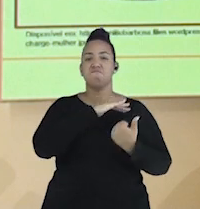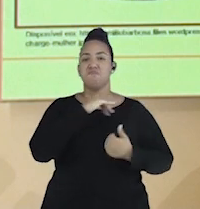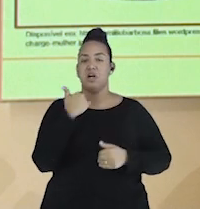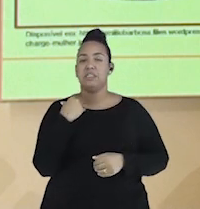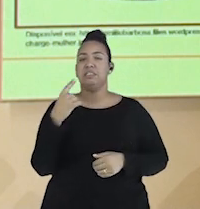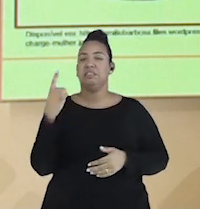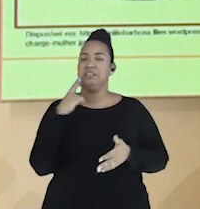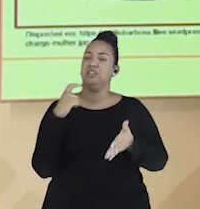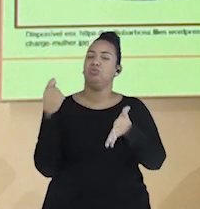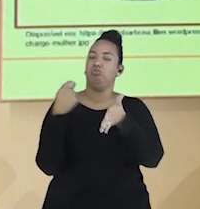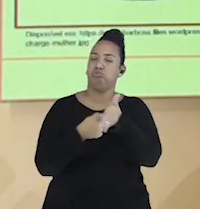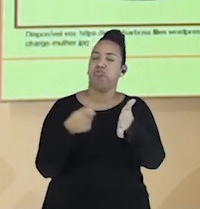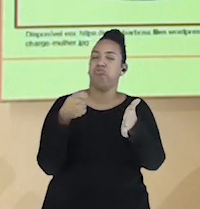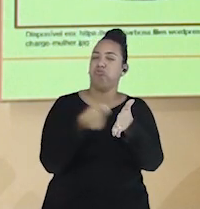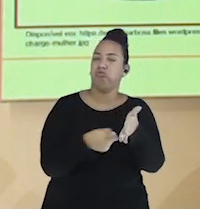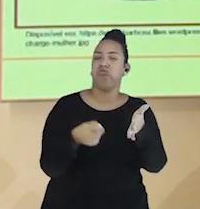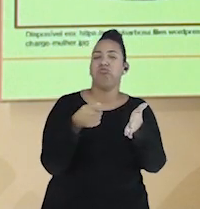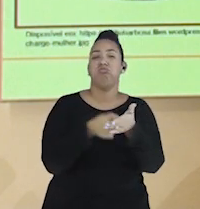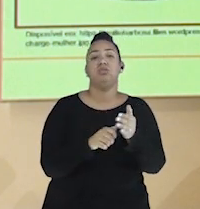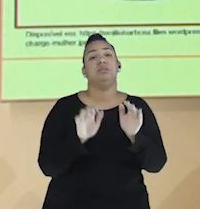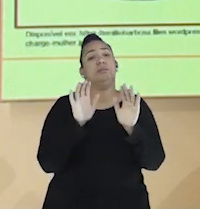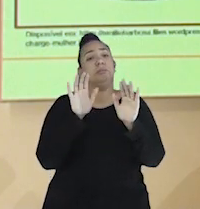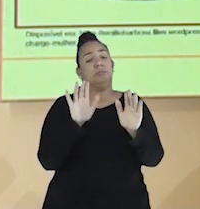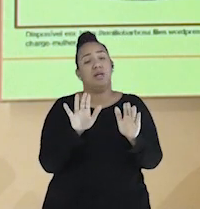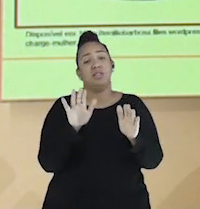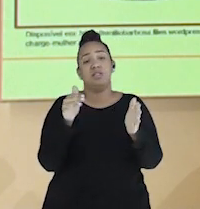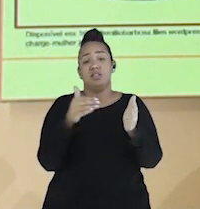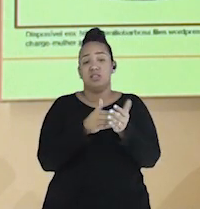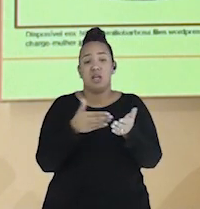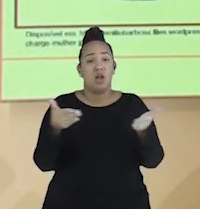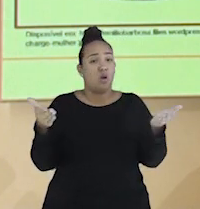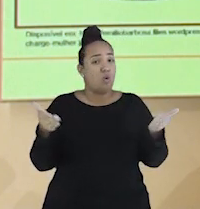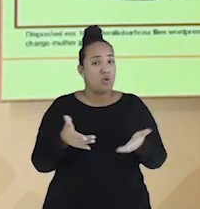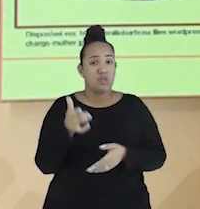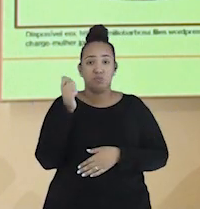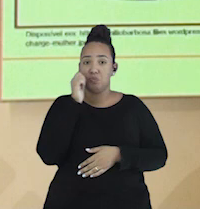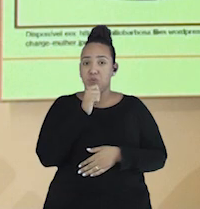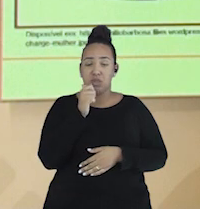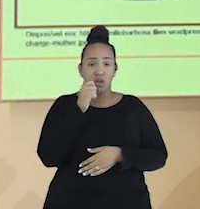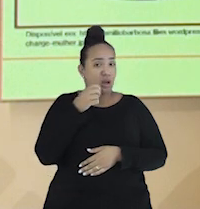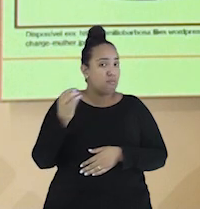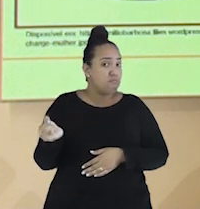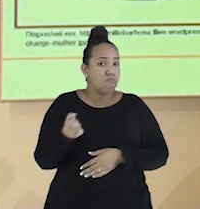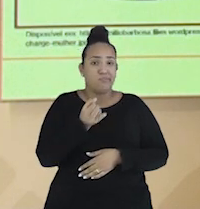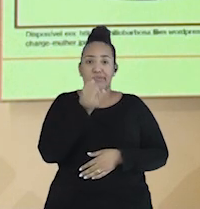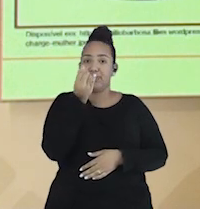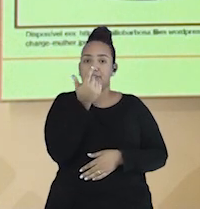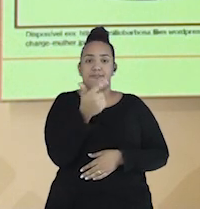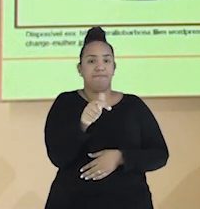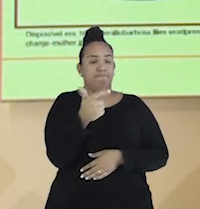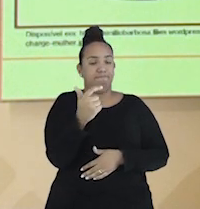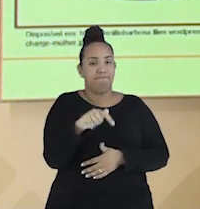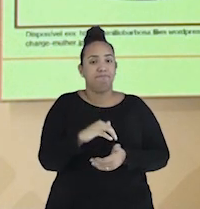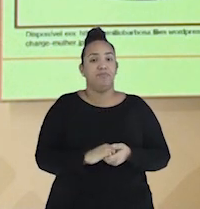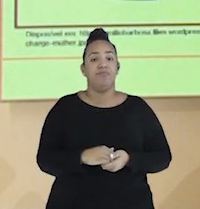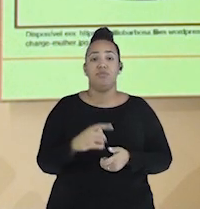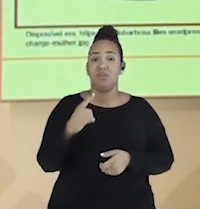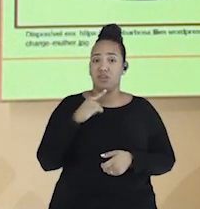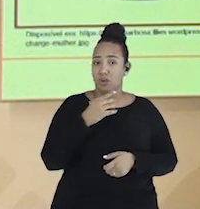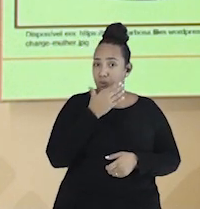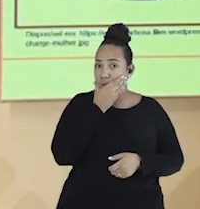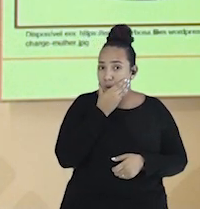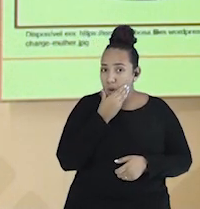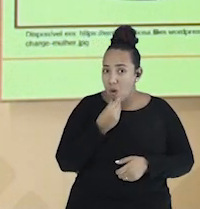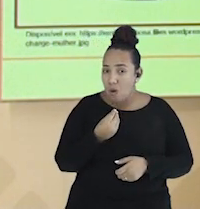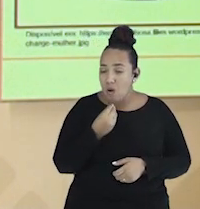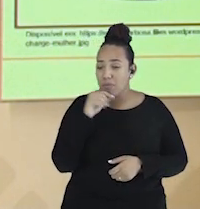luta, infelizmente, as mulheres ainda não recebem a importância merecida. Muitos homens